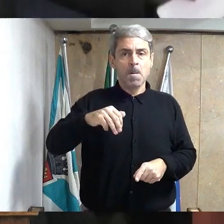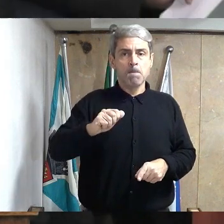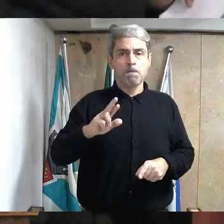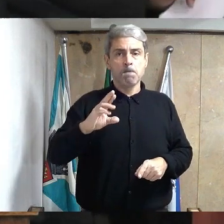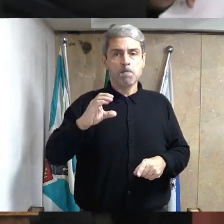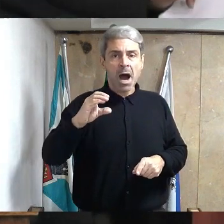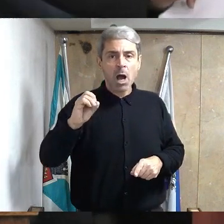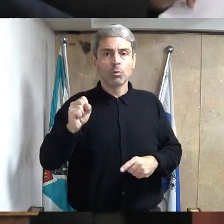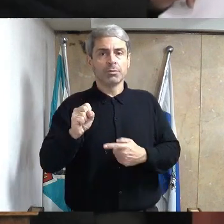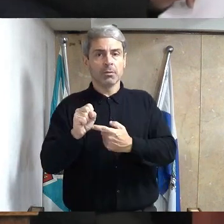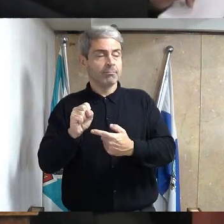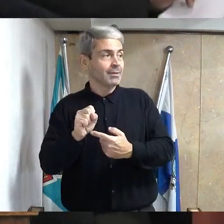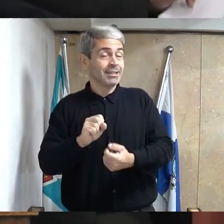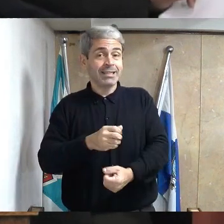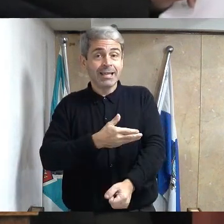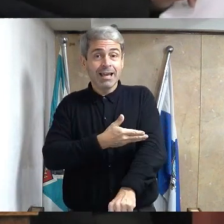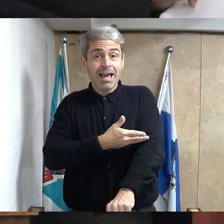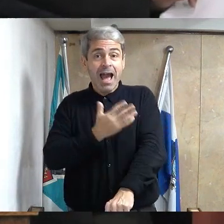que a cor